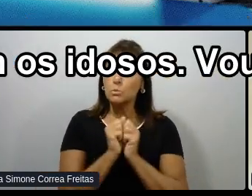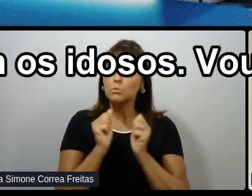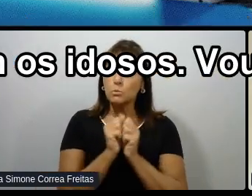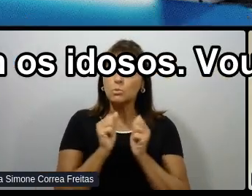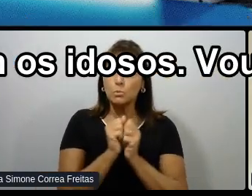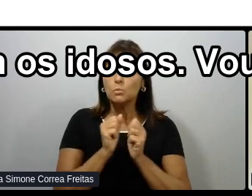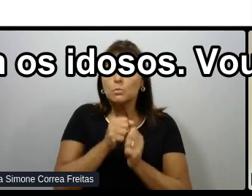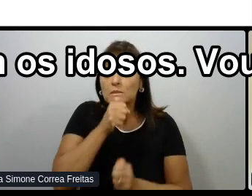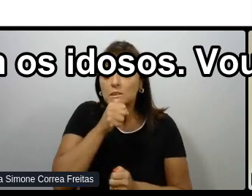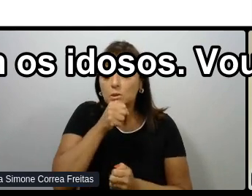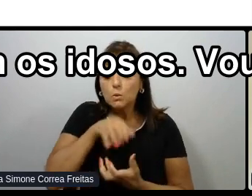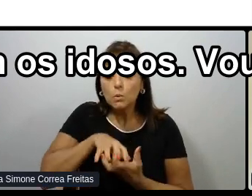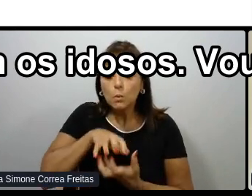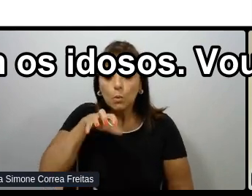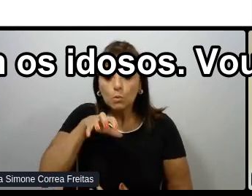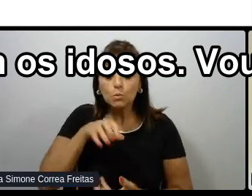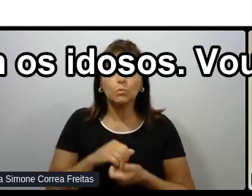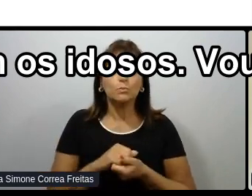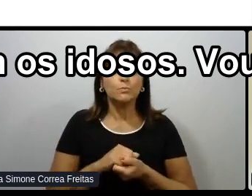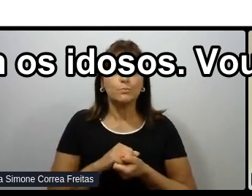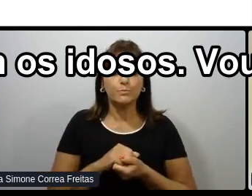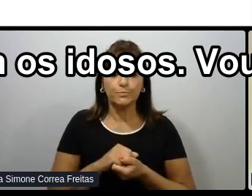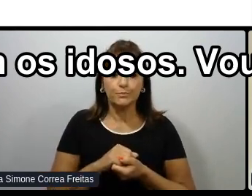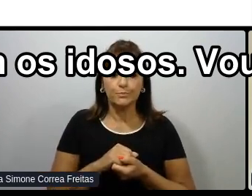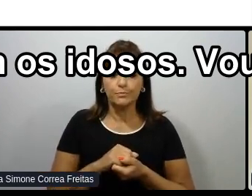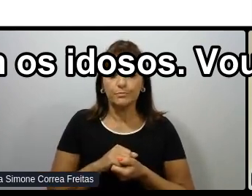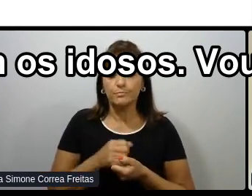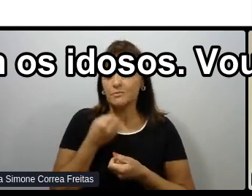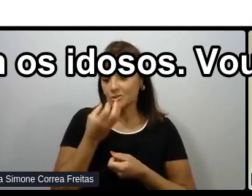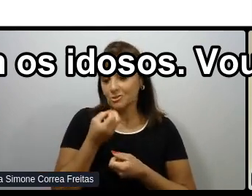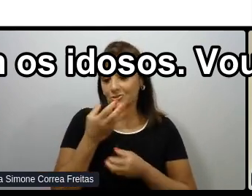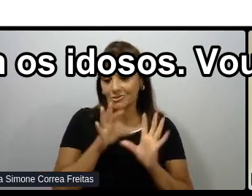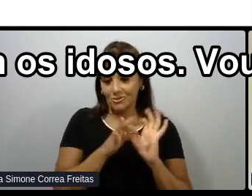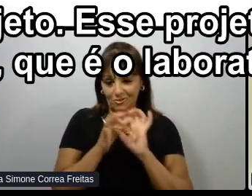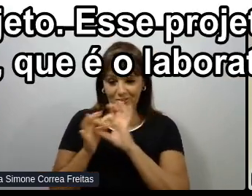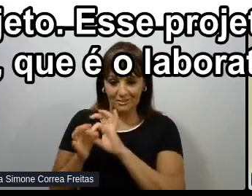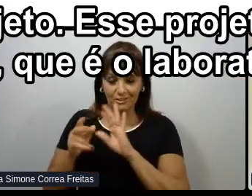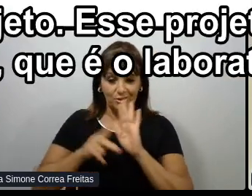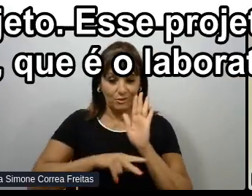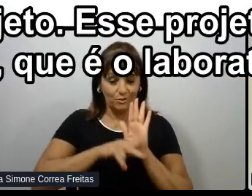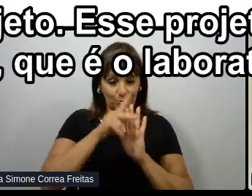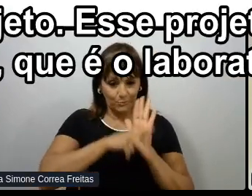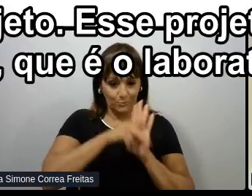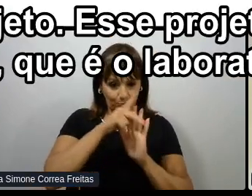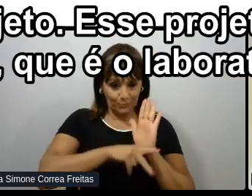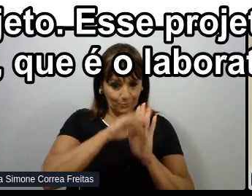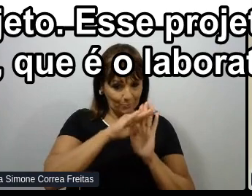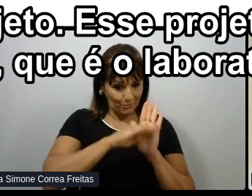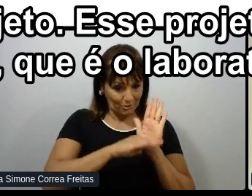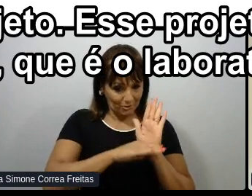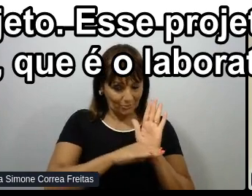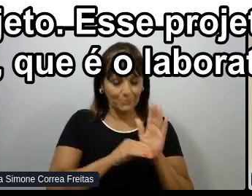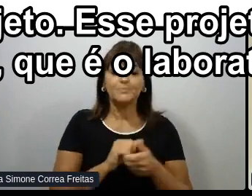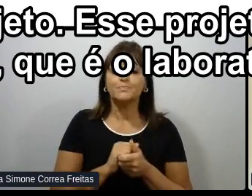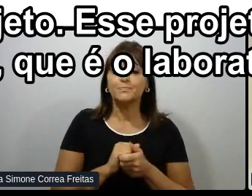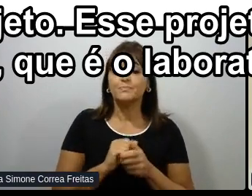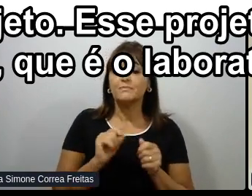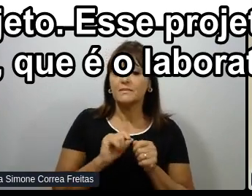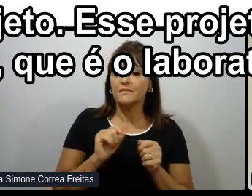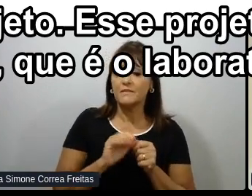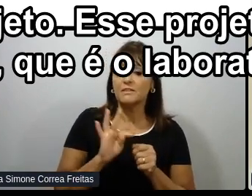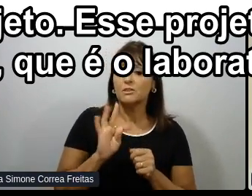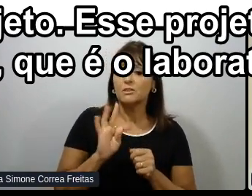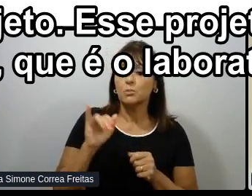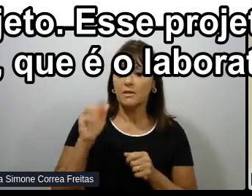Ele foi feito de fevereiro a maio de 2023. E a Silvia foi nossa fonte de inspiração, ela é a nossa recrutadora aqui, e